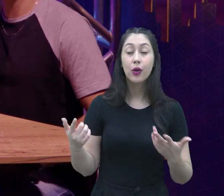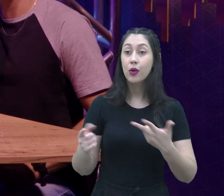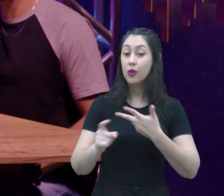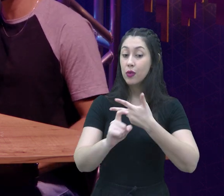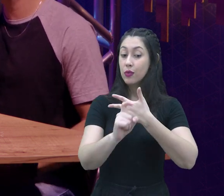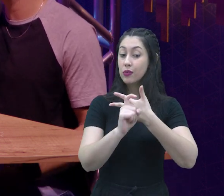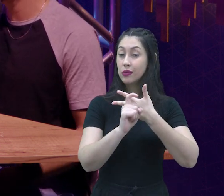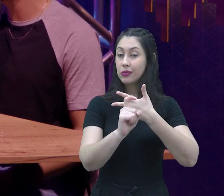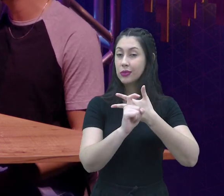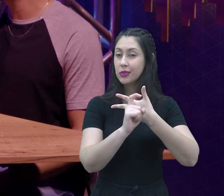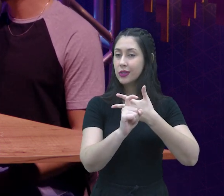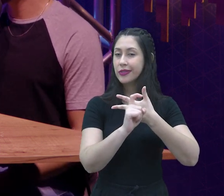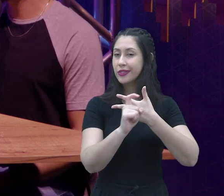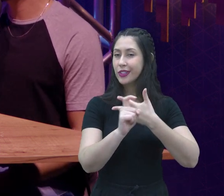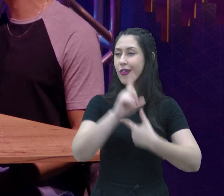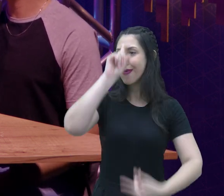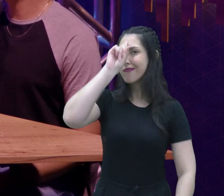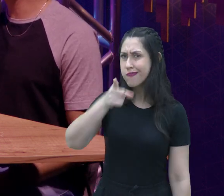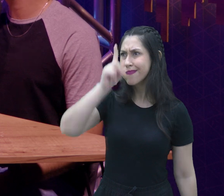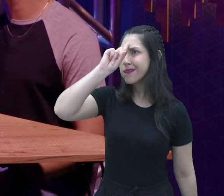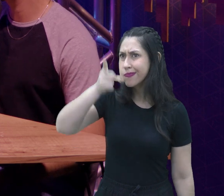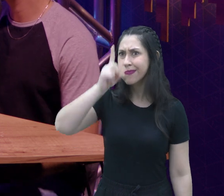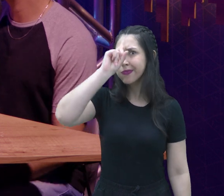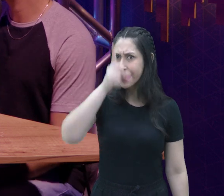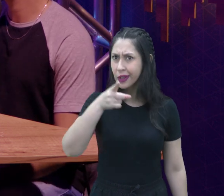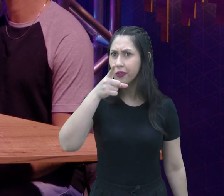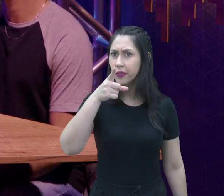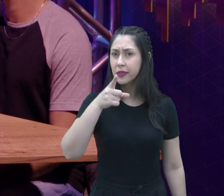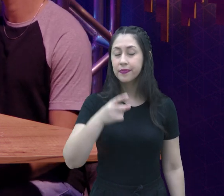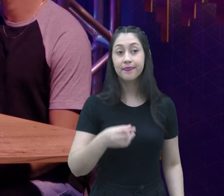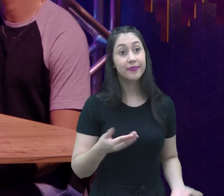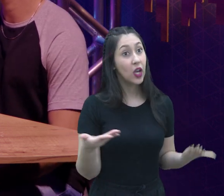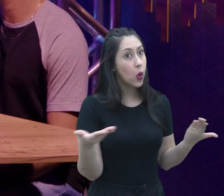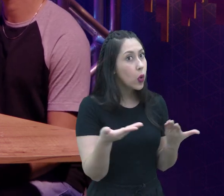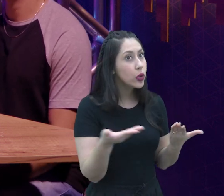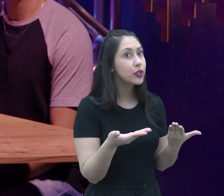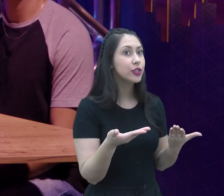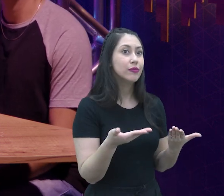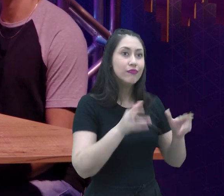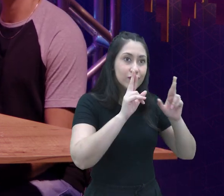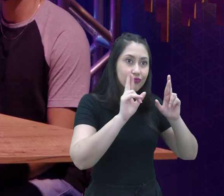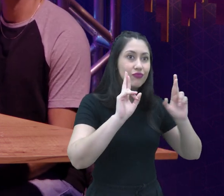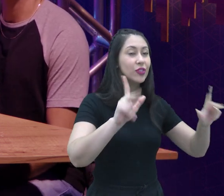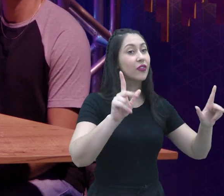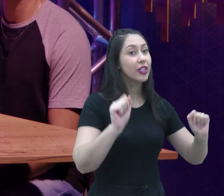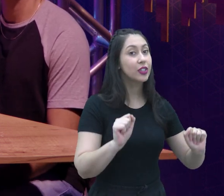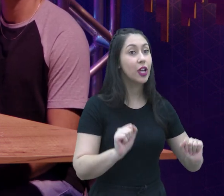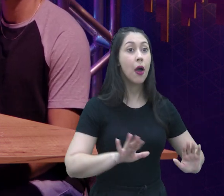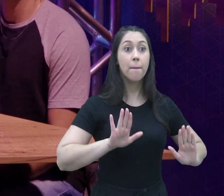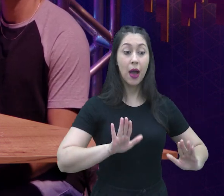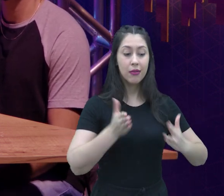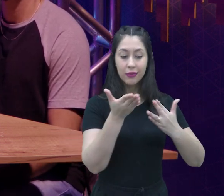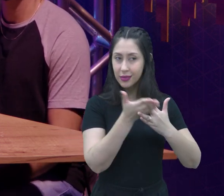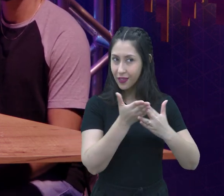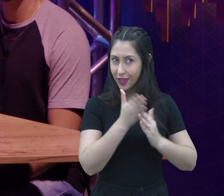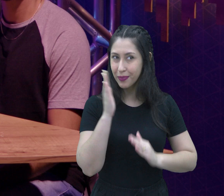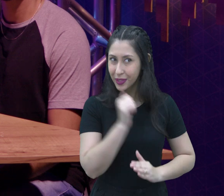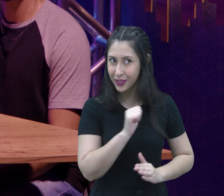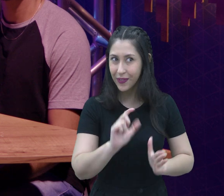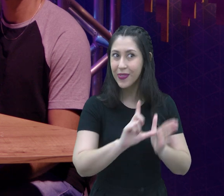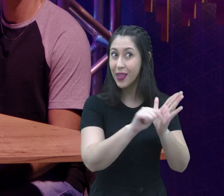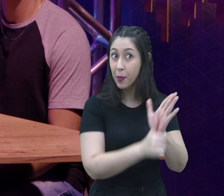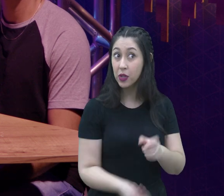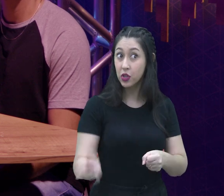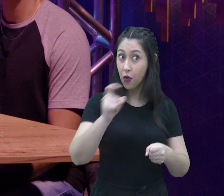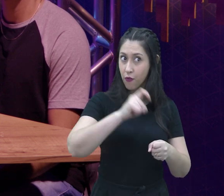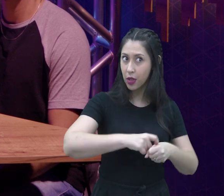Poder Executivo, né, ainda mandava muito. Perfeito, e hoje tudo isso já é bem mais consolidado, né? E a gente vai fazer um rápido intervalo, mas